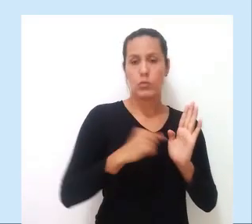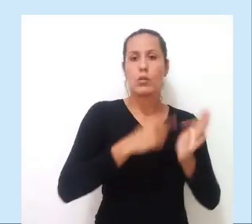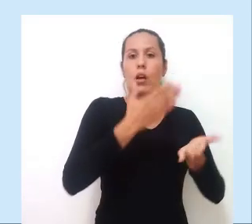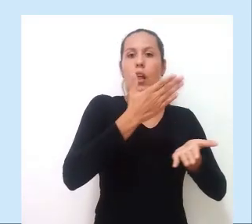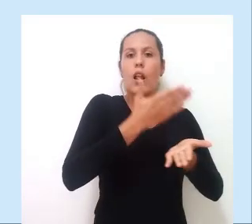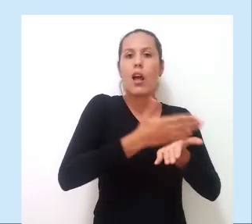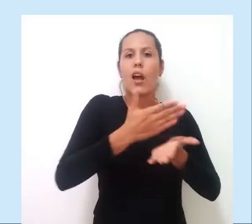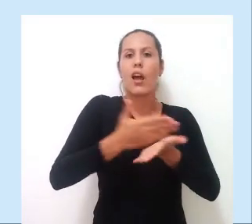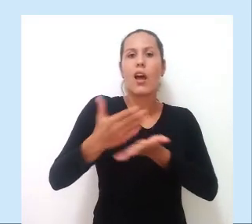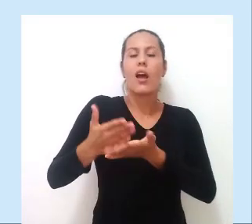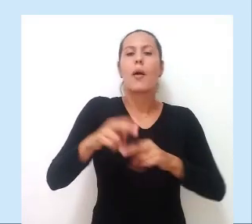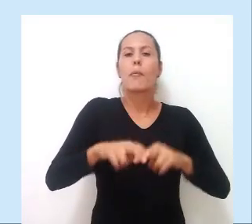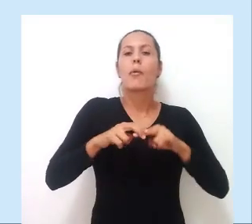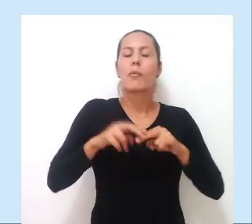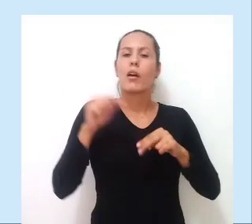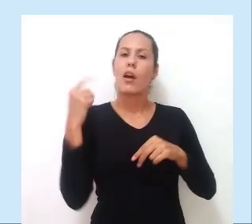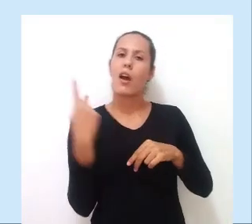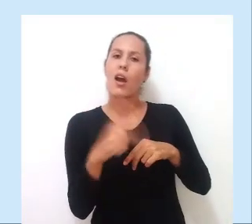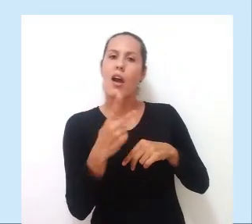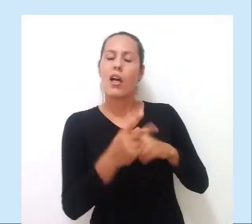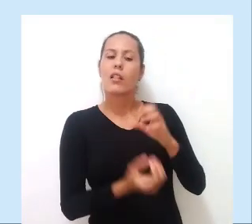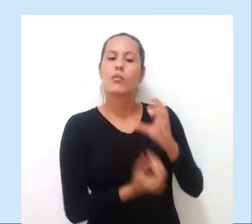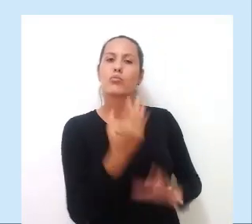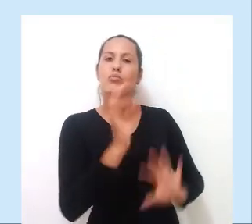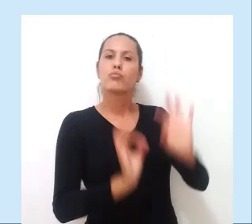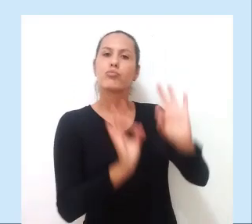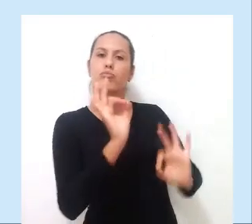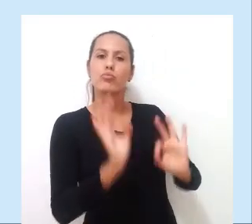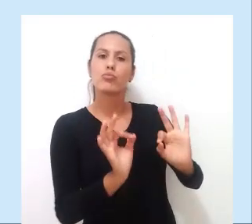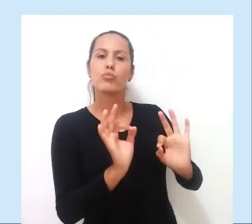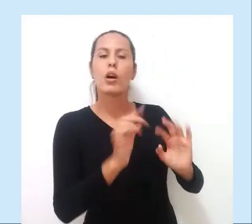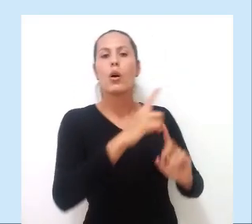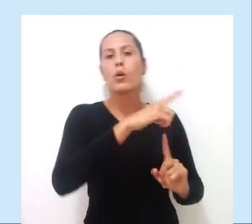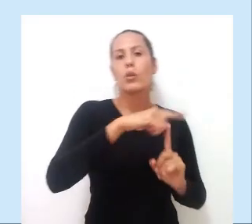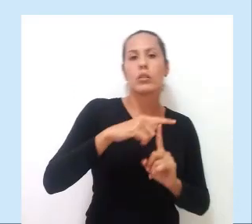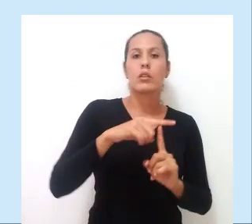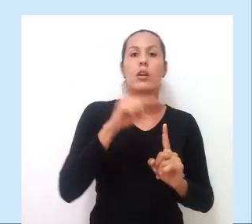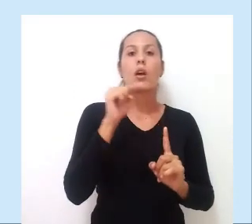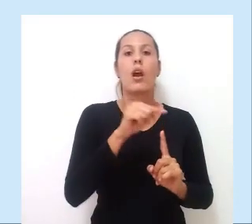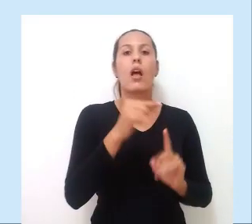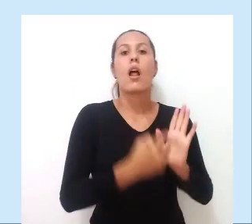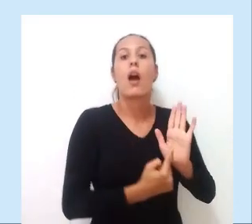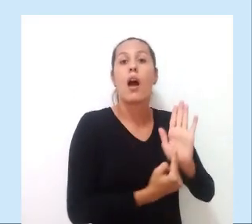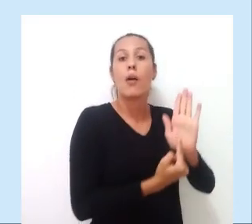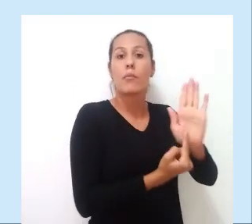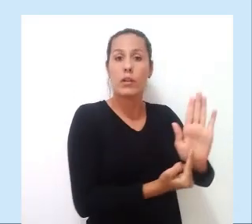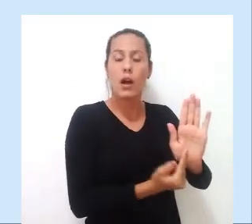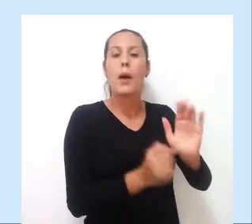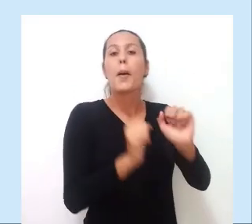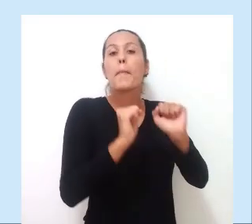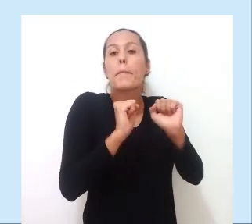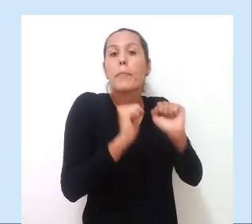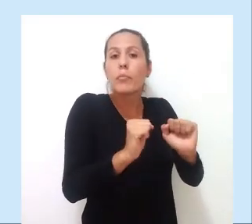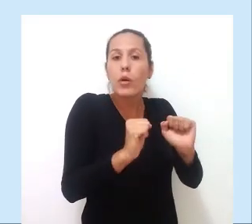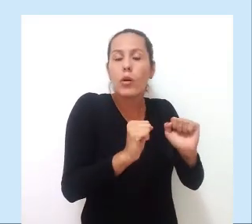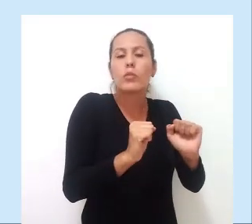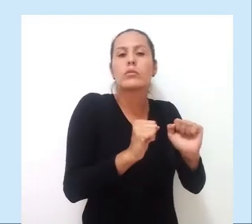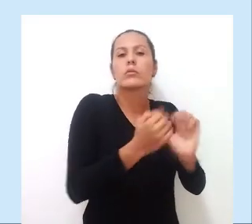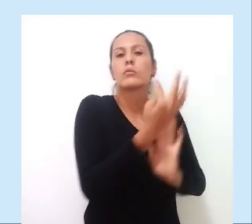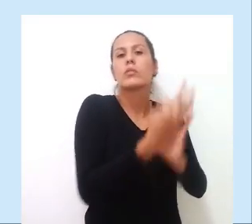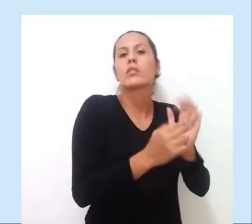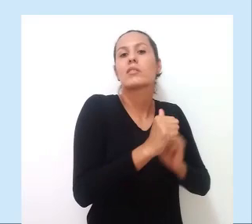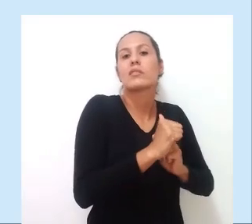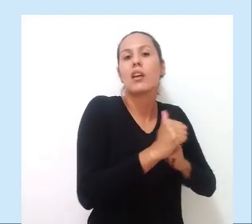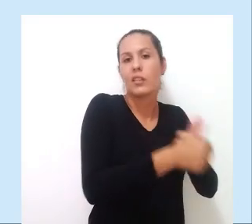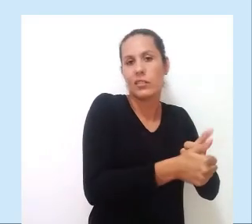são divididos de acordo com sua composição, de acordo com sua forma. Então, de acordo com sua apresentação, ele pode seguir